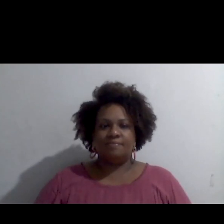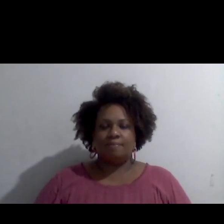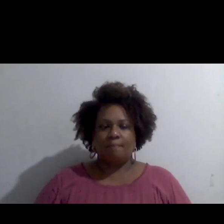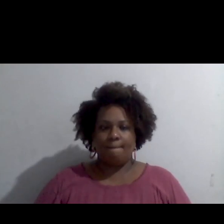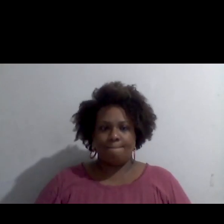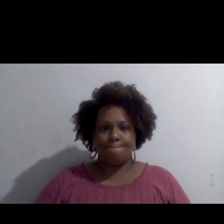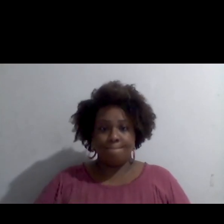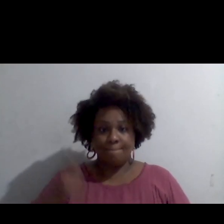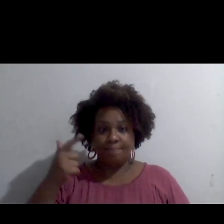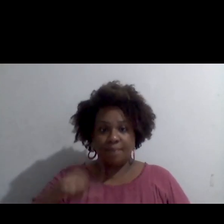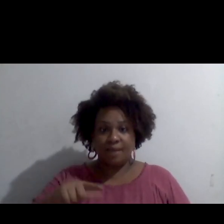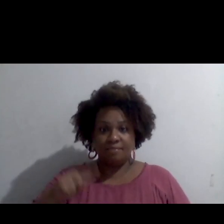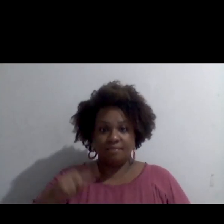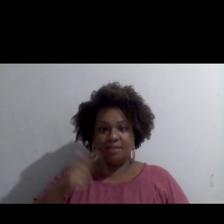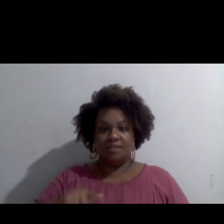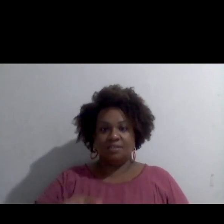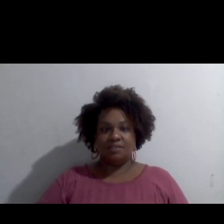Mais alguém?